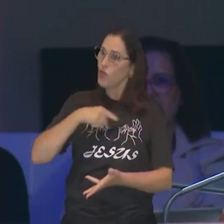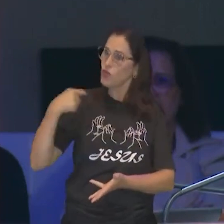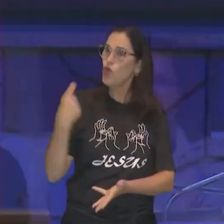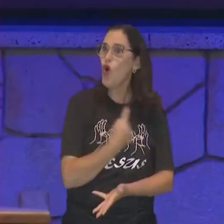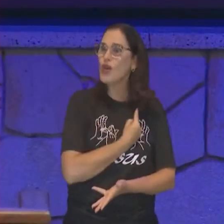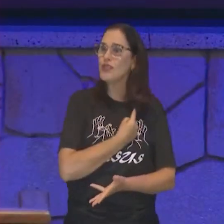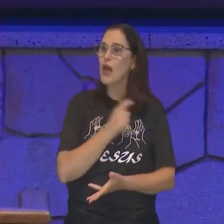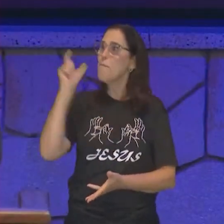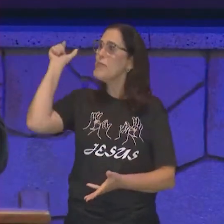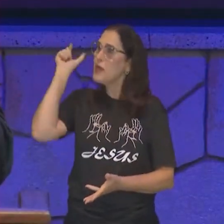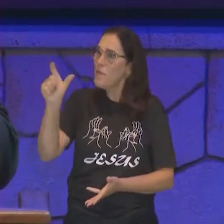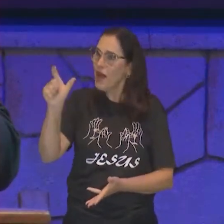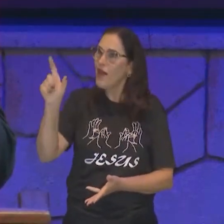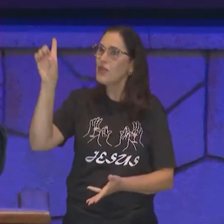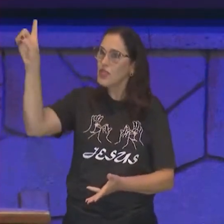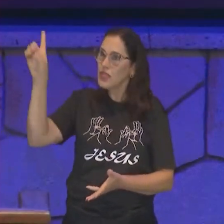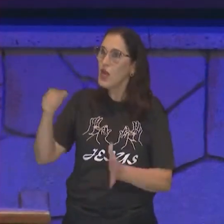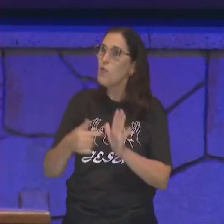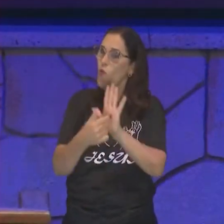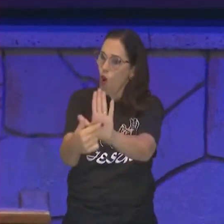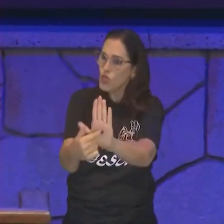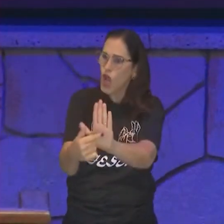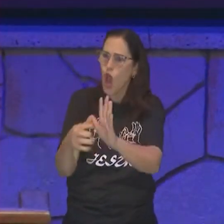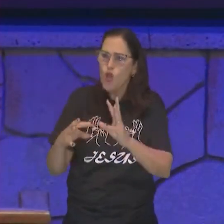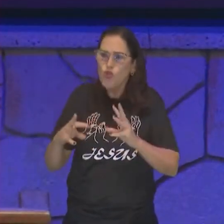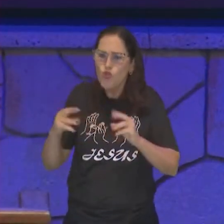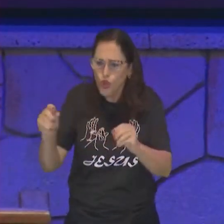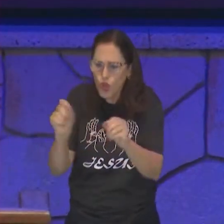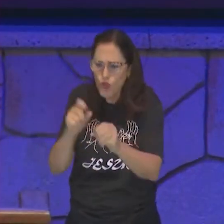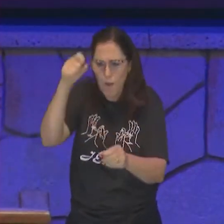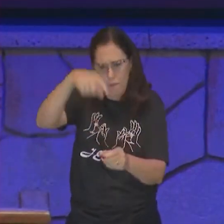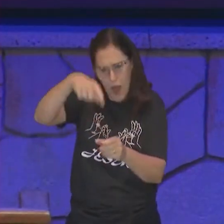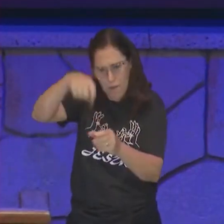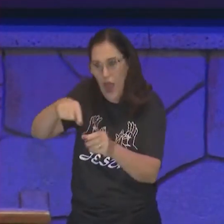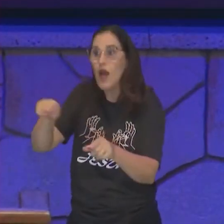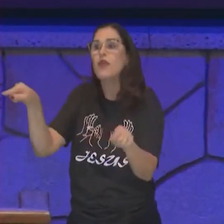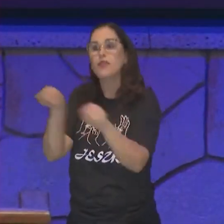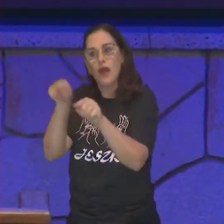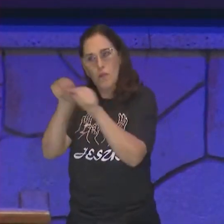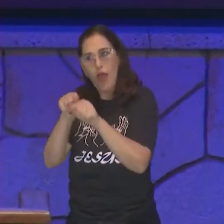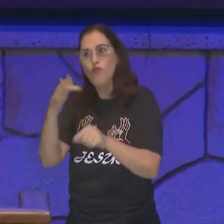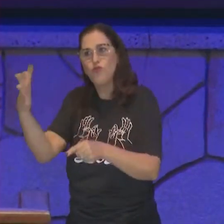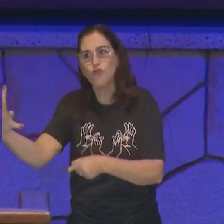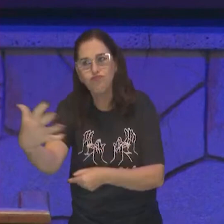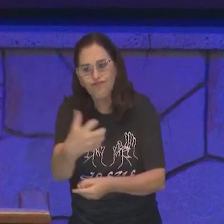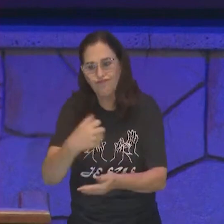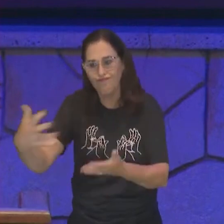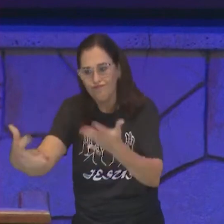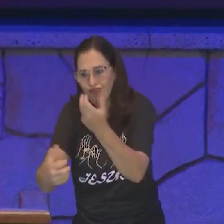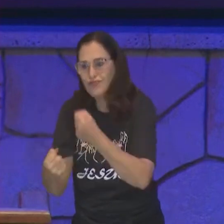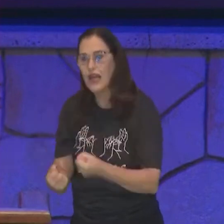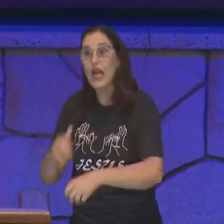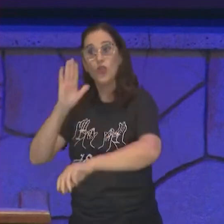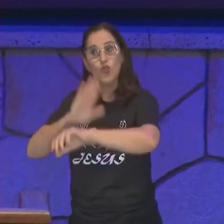mas a palavra de Deus também nos diz que tudo que o homem semear, isso também ceifará, e neste tempo presente e